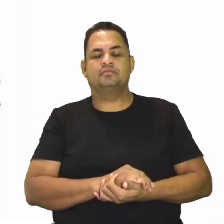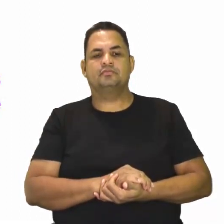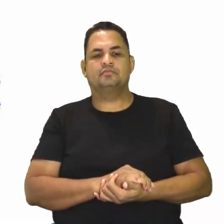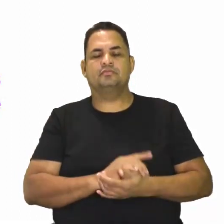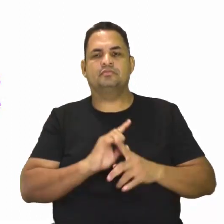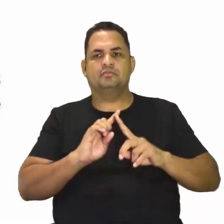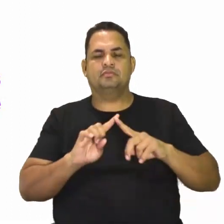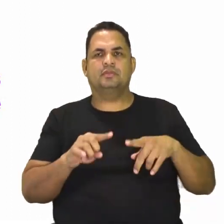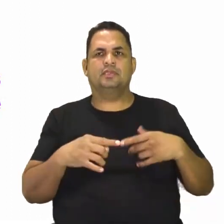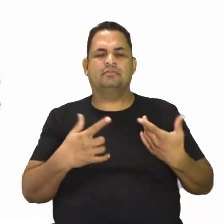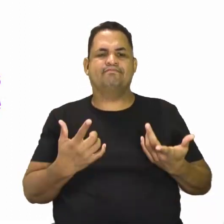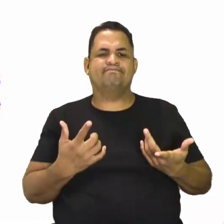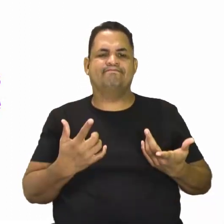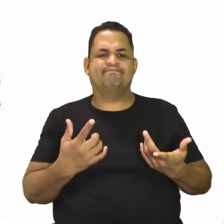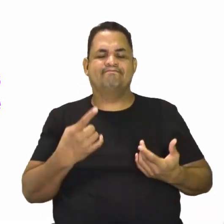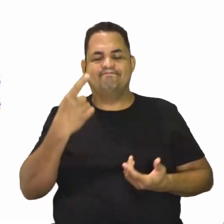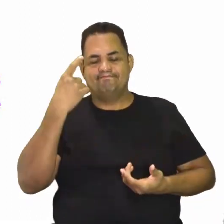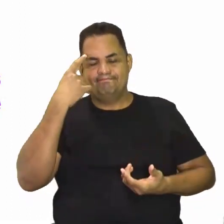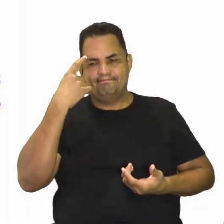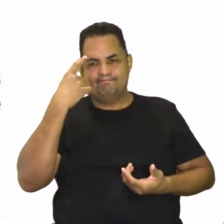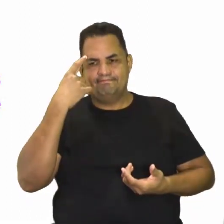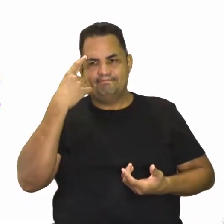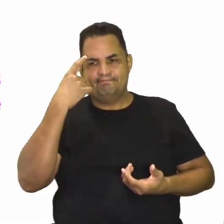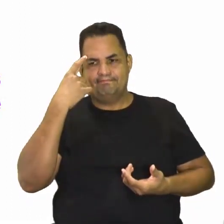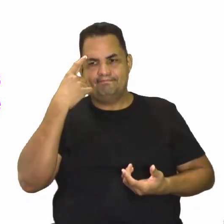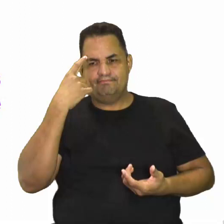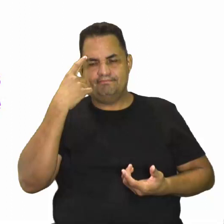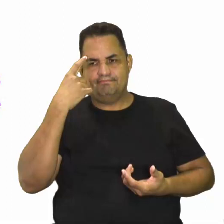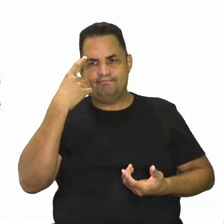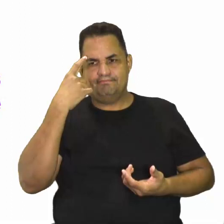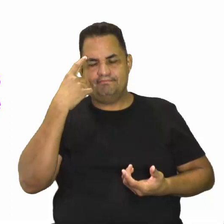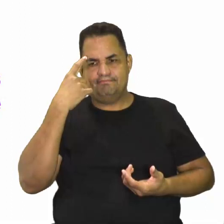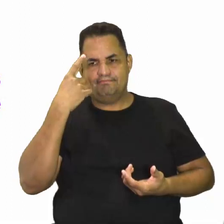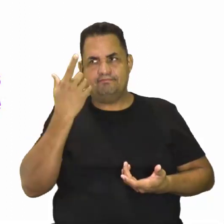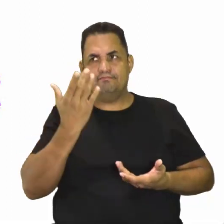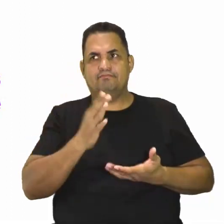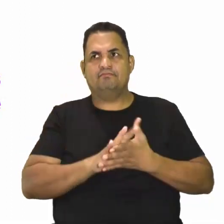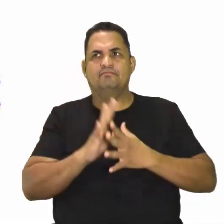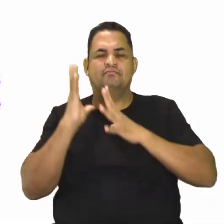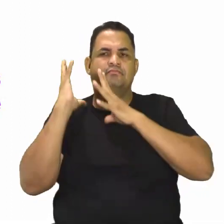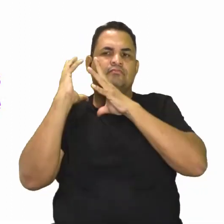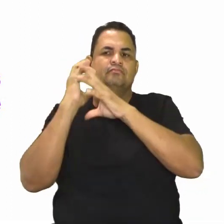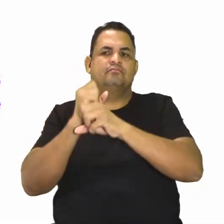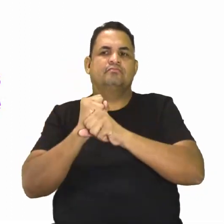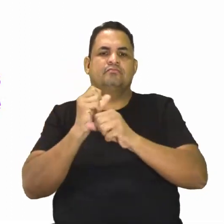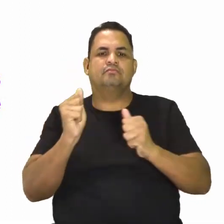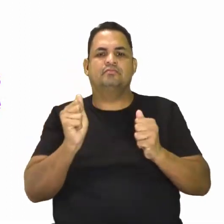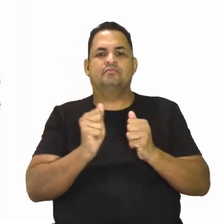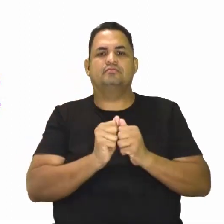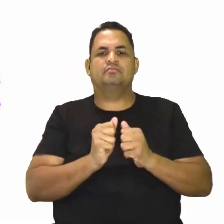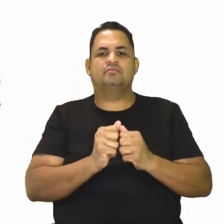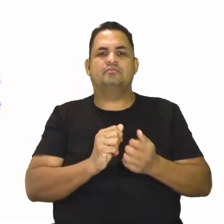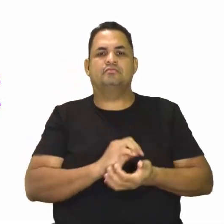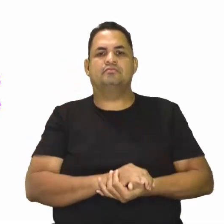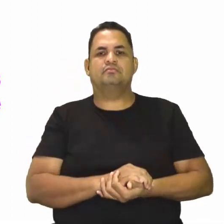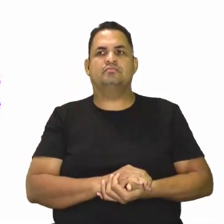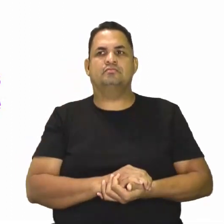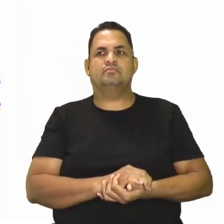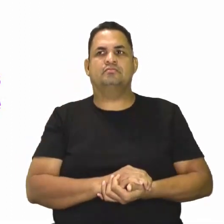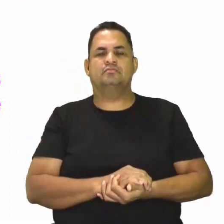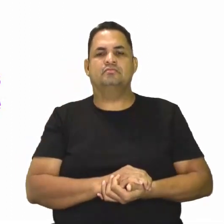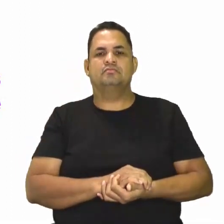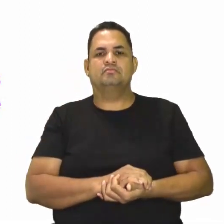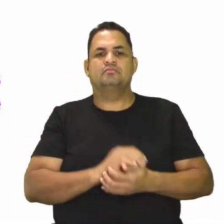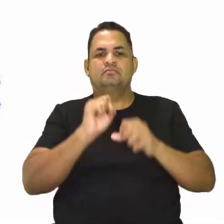Só que, gente, vamos parar para pensar. Viu, Sâmio? Nessa revisão, vamos pensar comigo aqui, ó. Isso